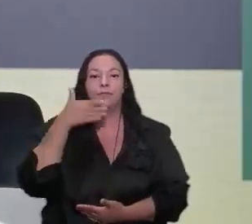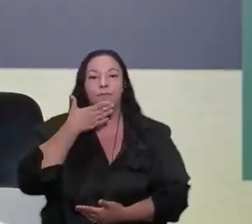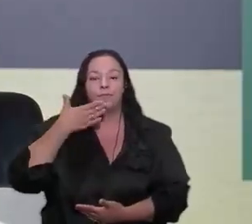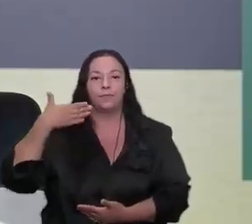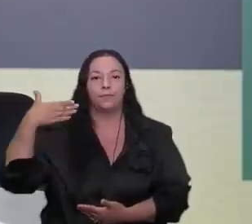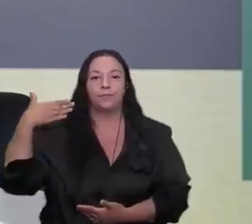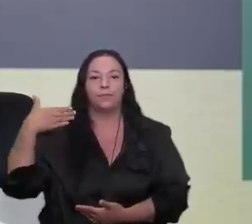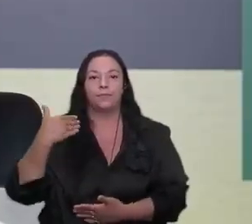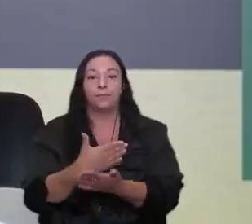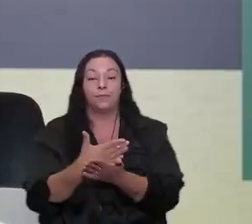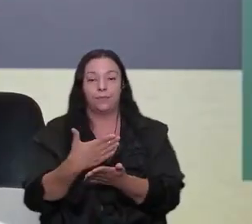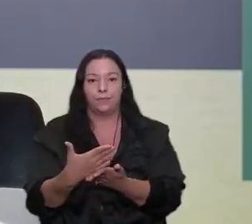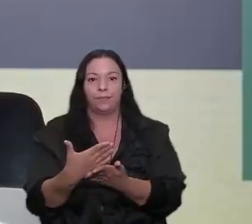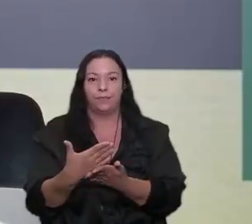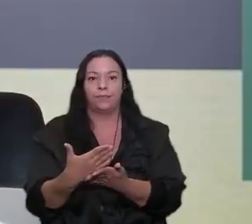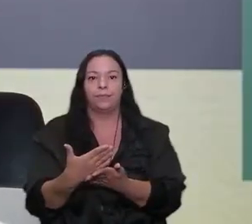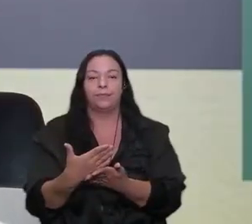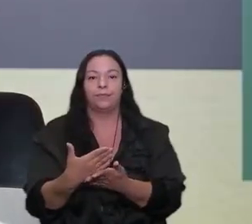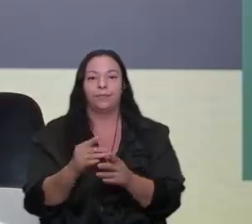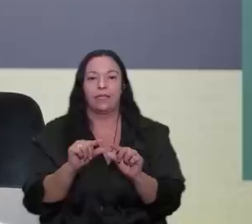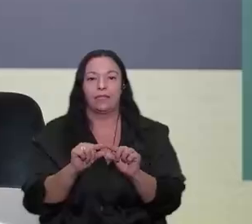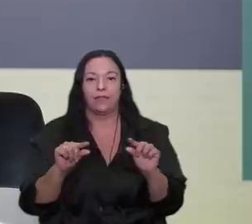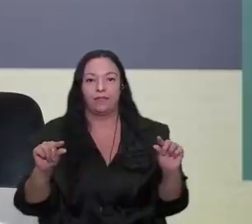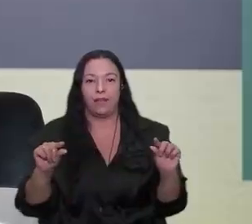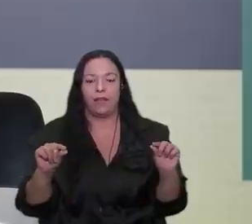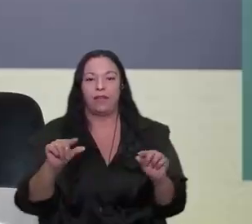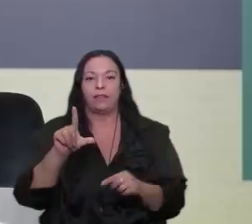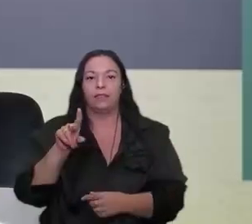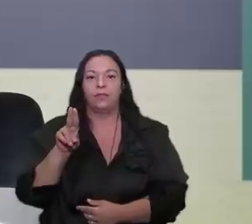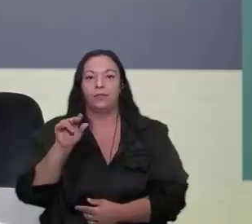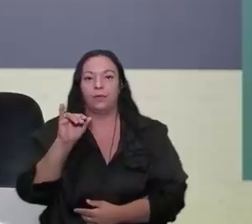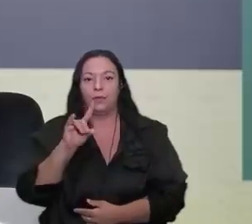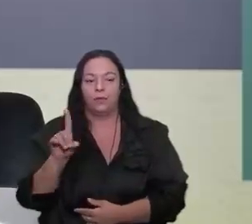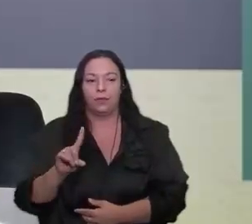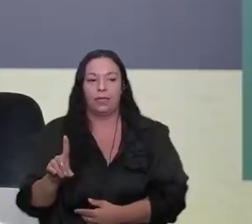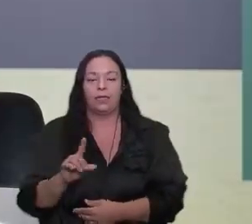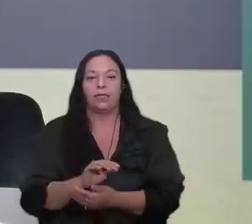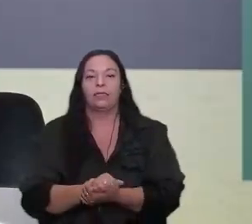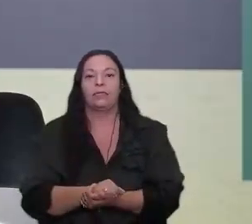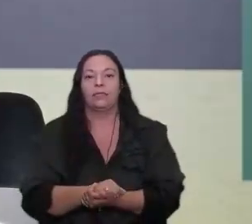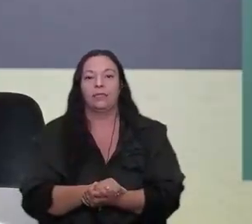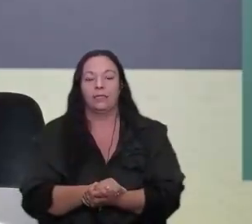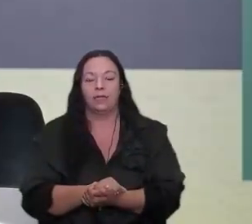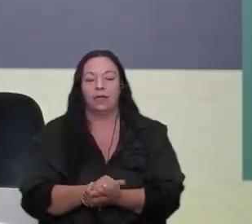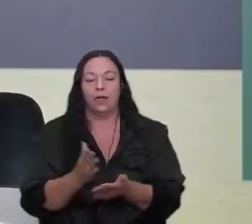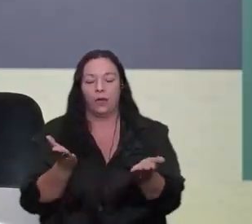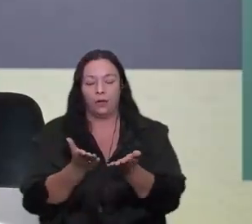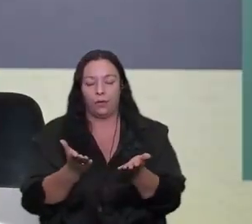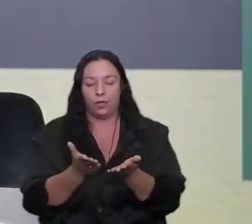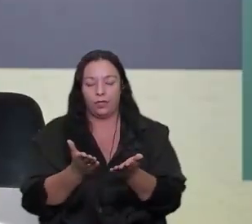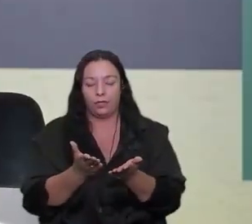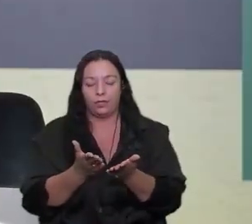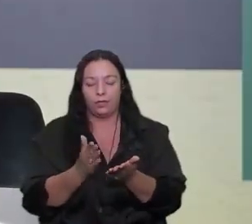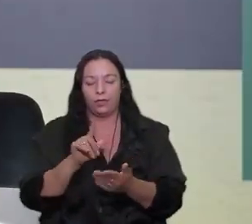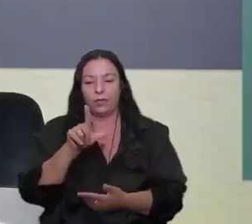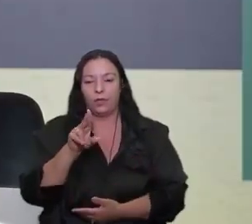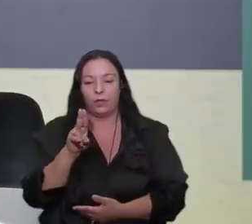Então, queria começar a mesa falando dessa frase do Luiz Fernando. Estamos todos em luto hoje, muito